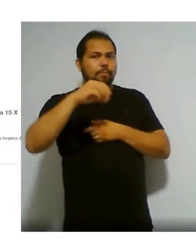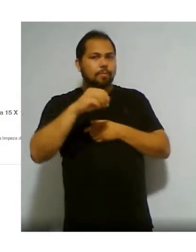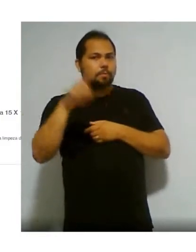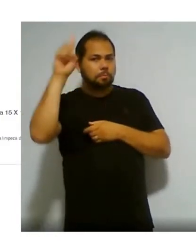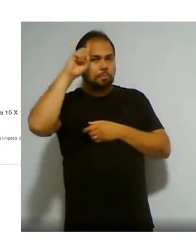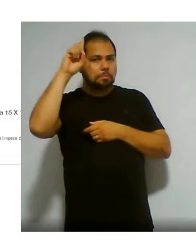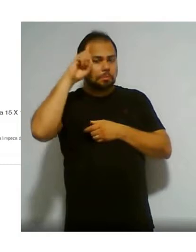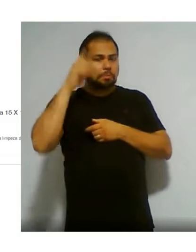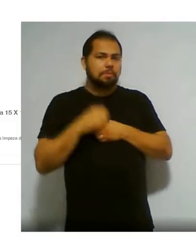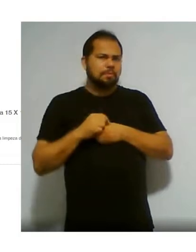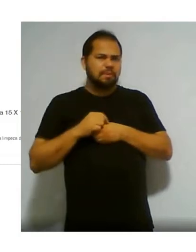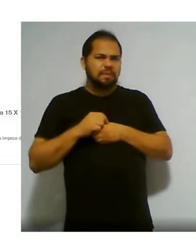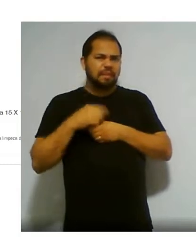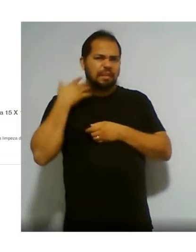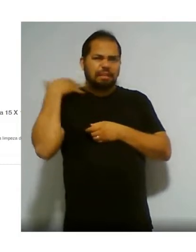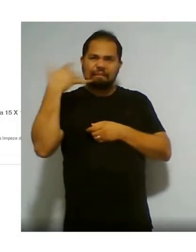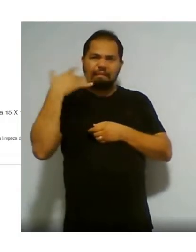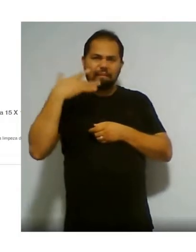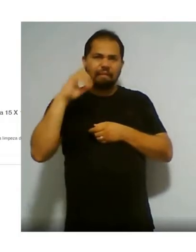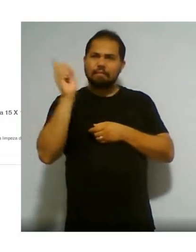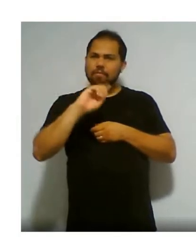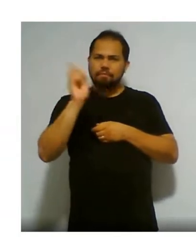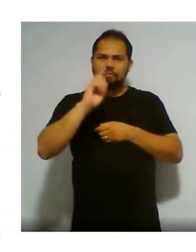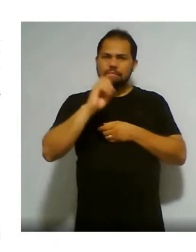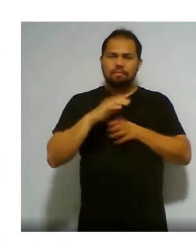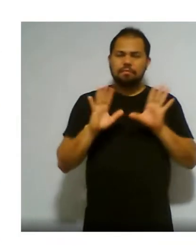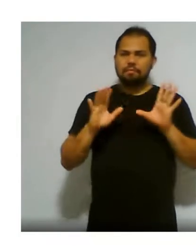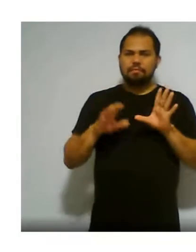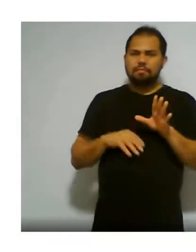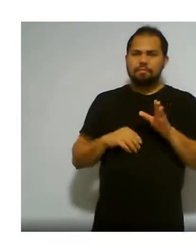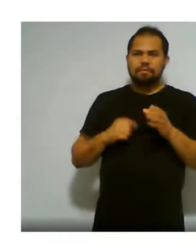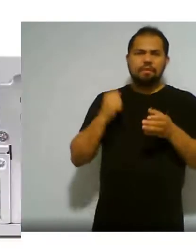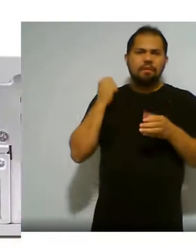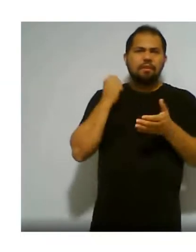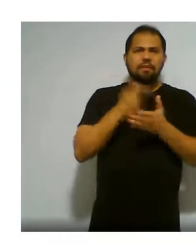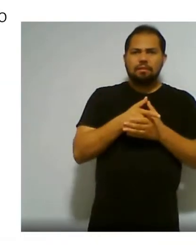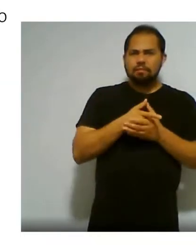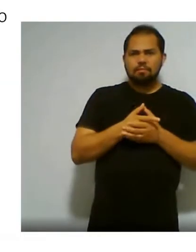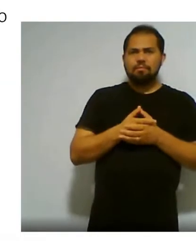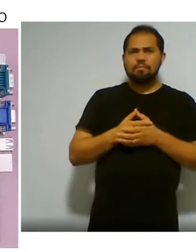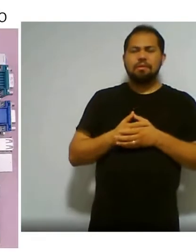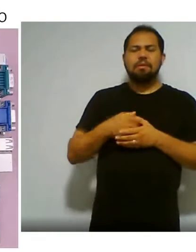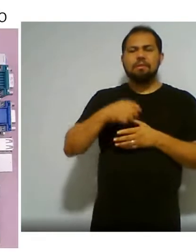ser caro, você vai comprar conjunto de 100, 200, 500 peças e não vai ser caro.